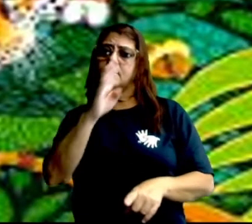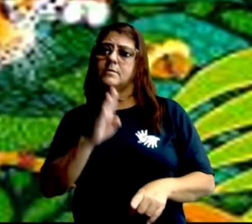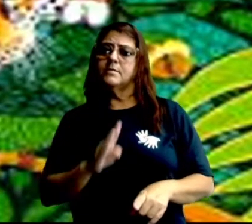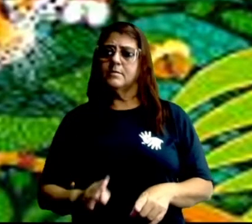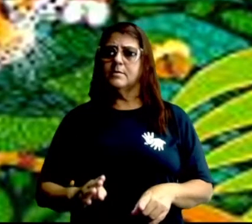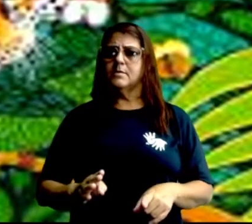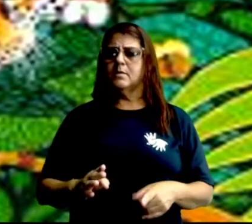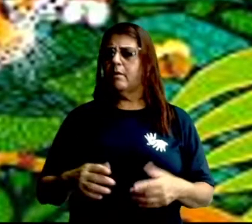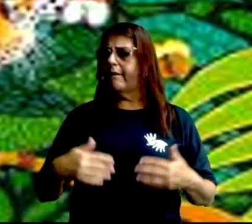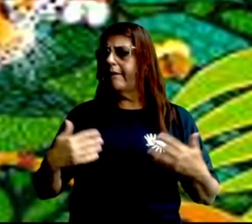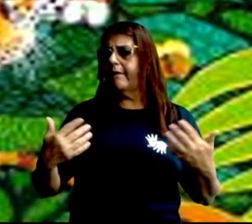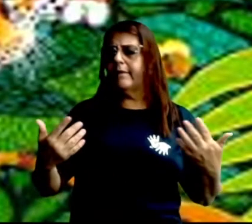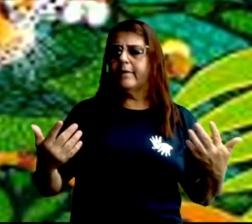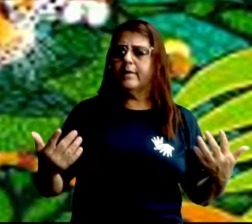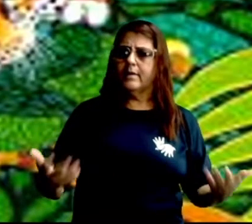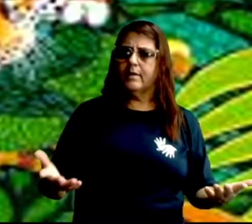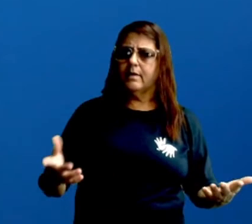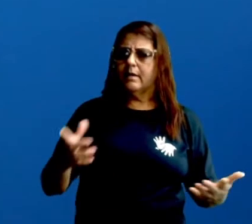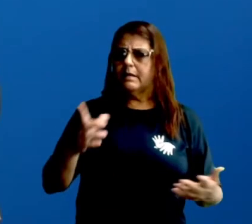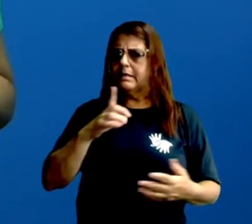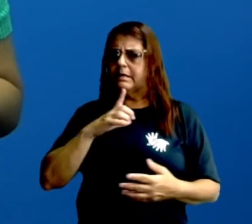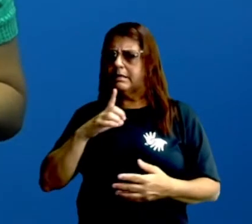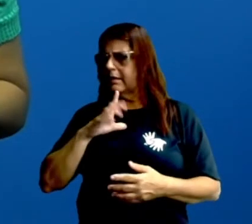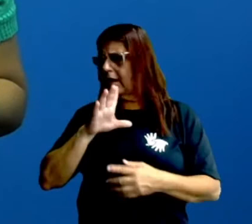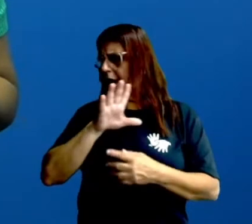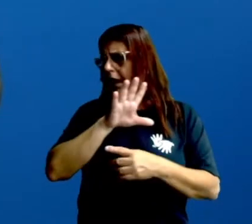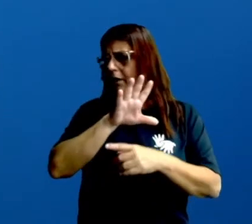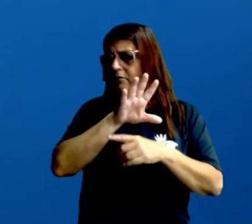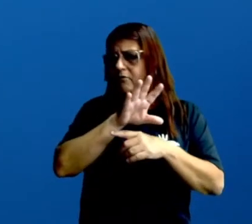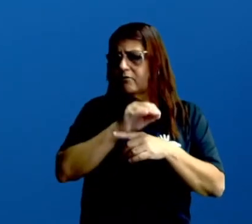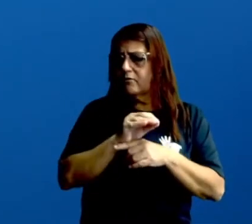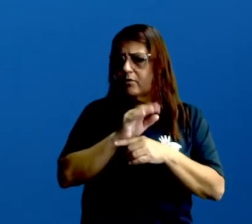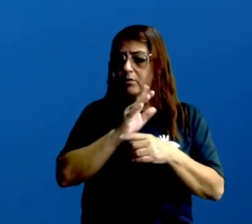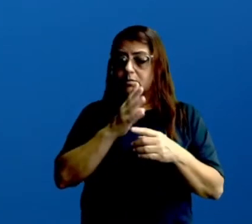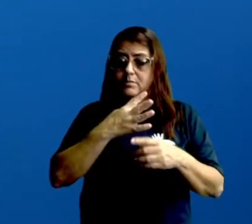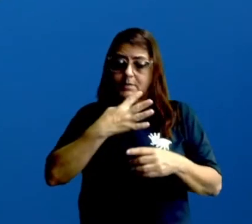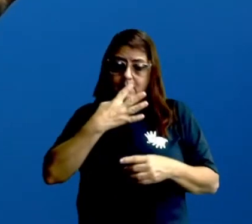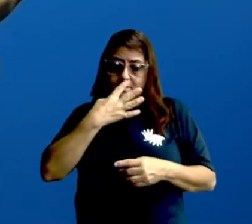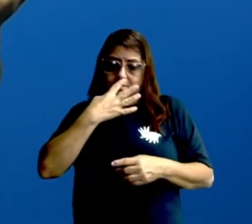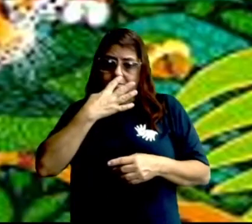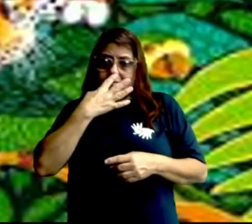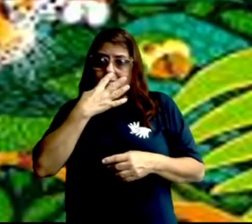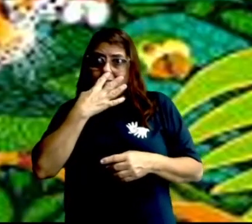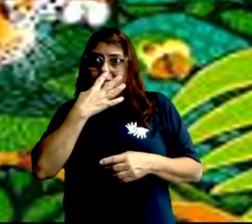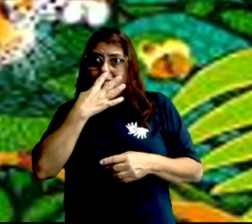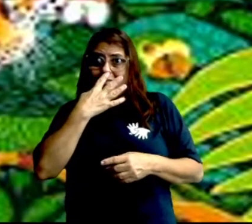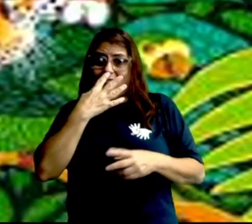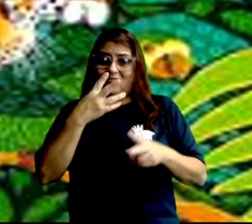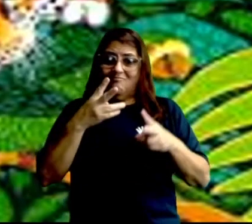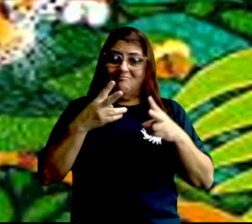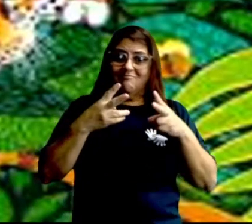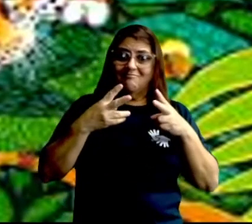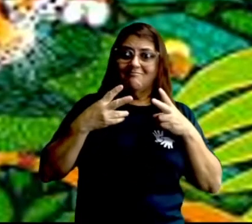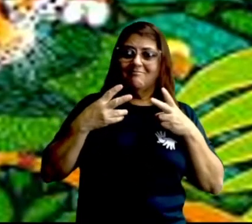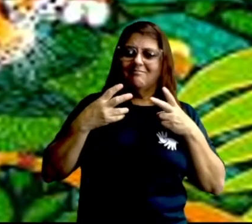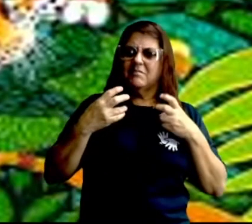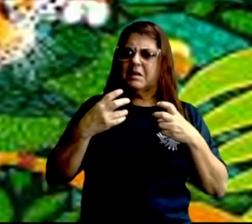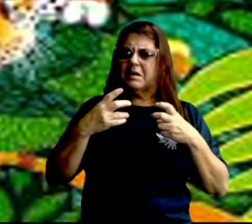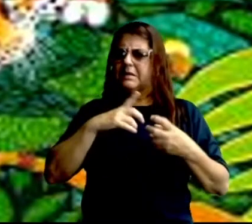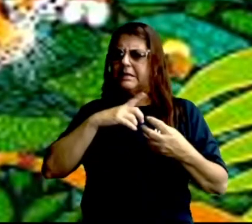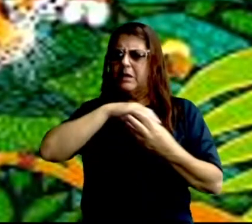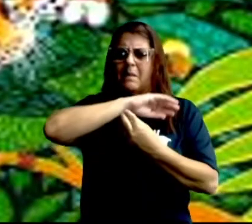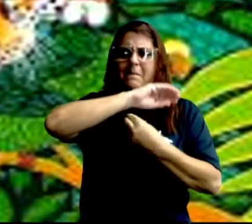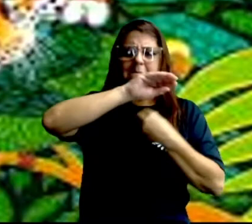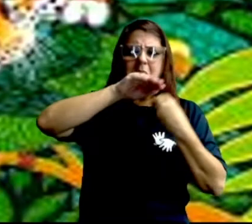E aí gente eu trouxe essa imagem para vocês apreciarem aí ó imagens tão linda né e traz um